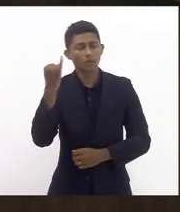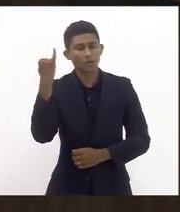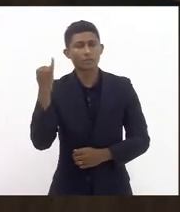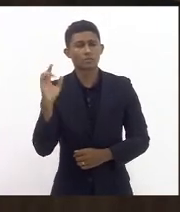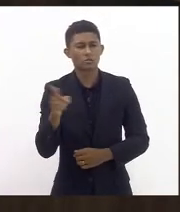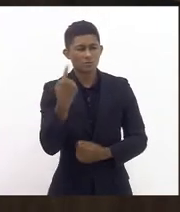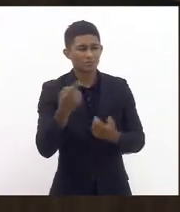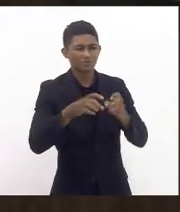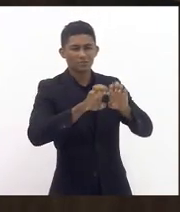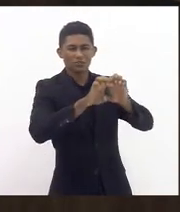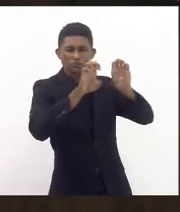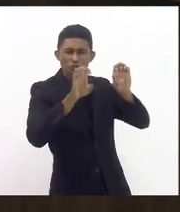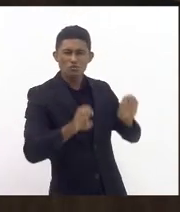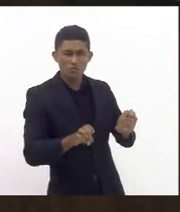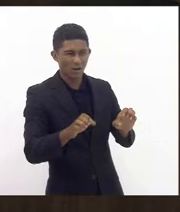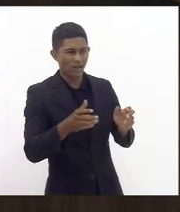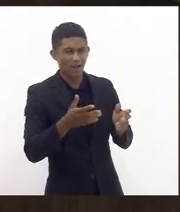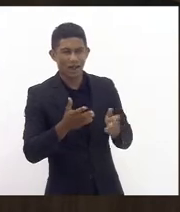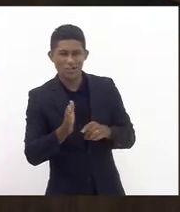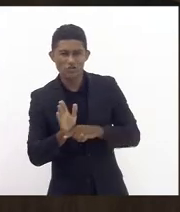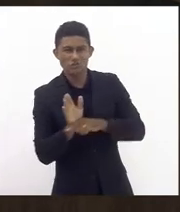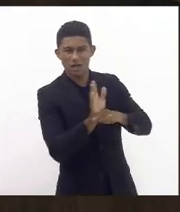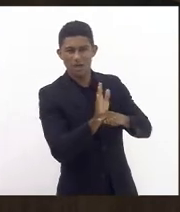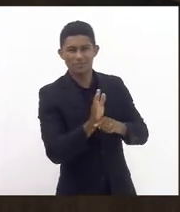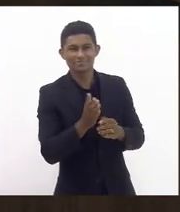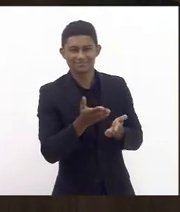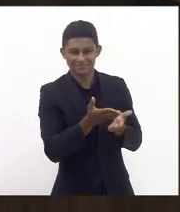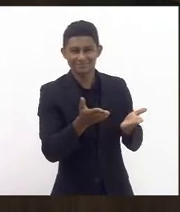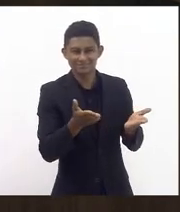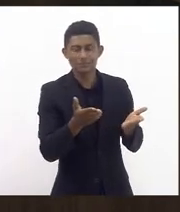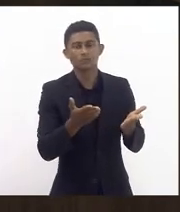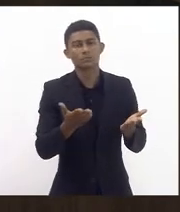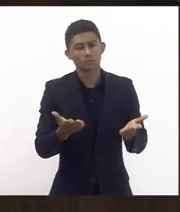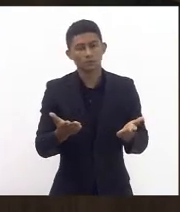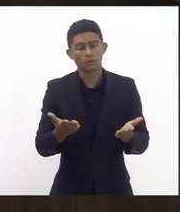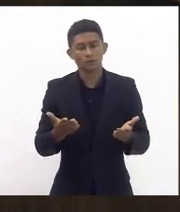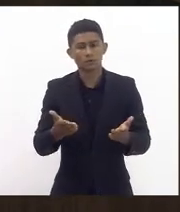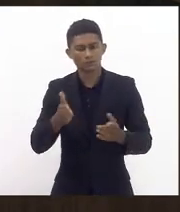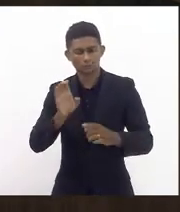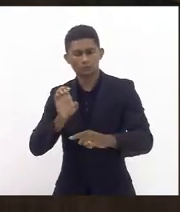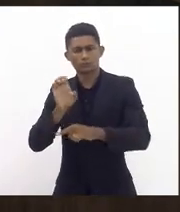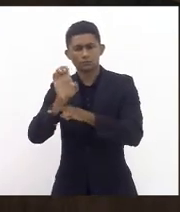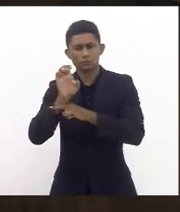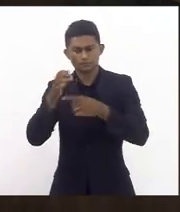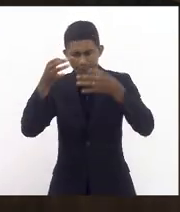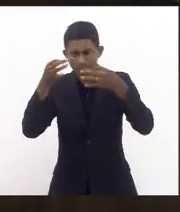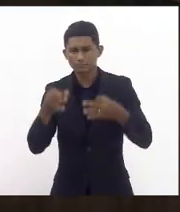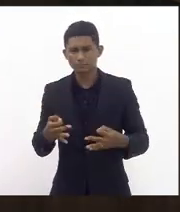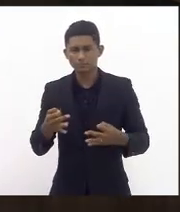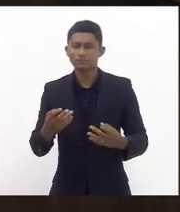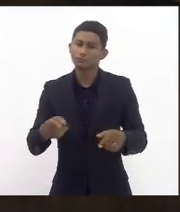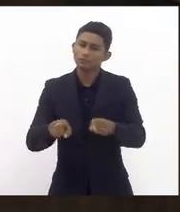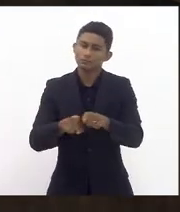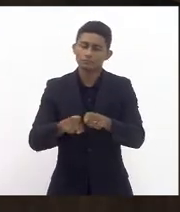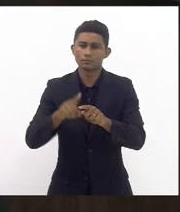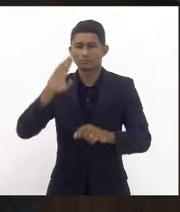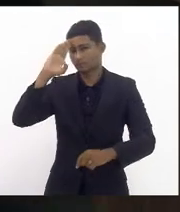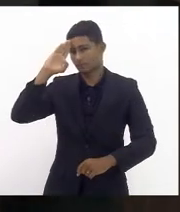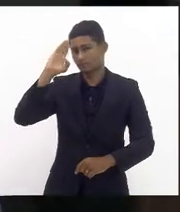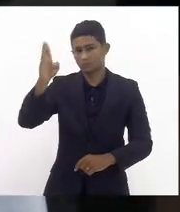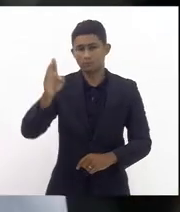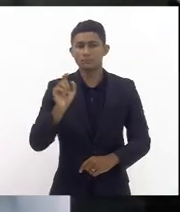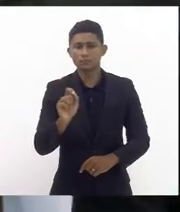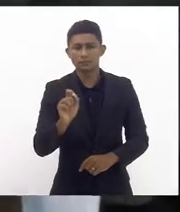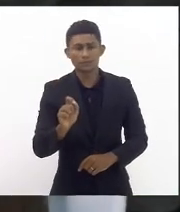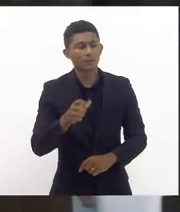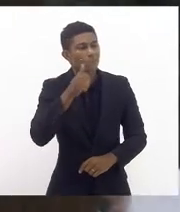essas estruturas, garantindo a sua estadualização, a sua capilarização, mas, sobretudo, garantindo o atendimento